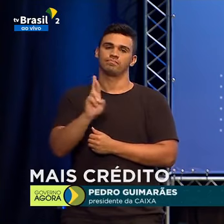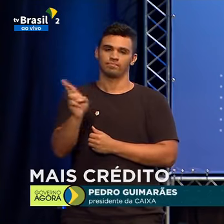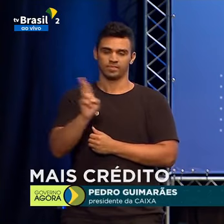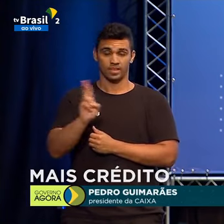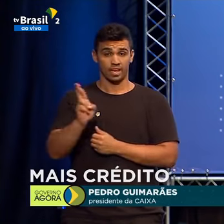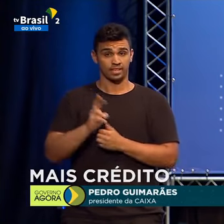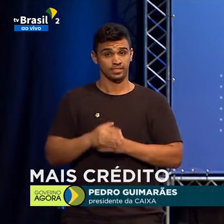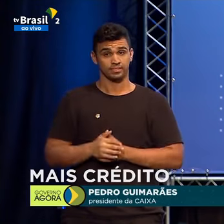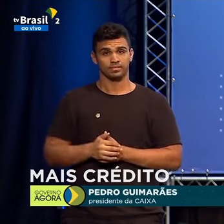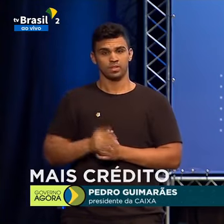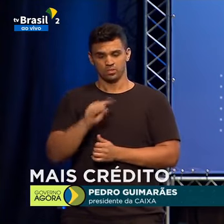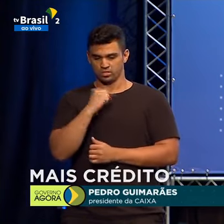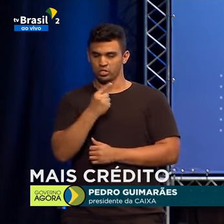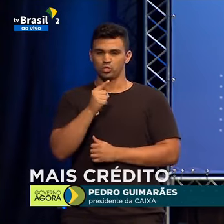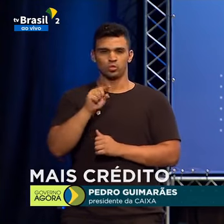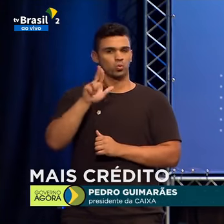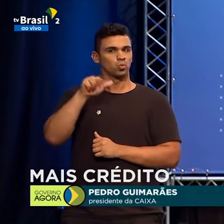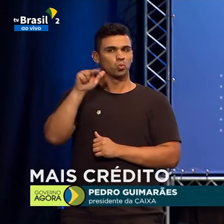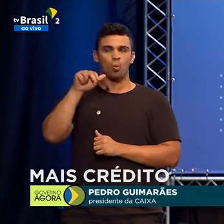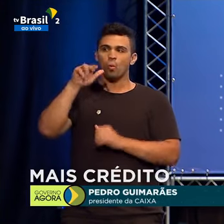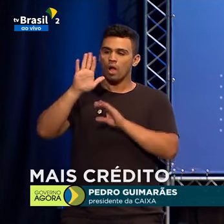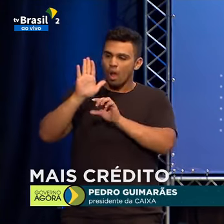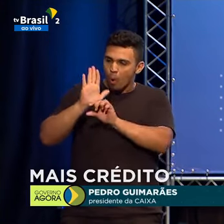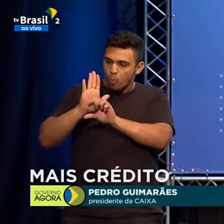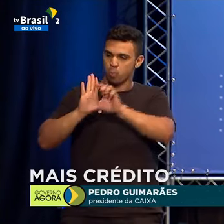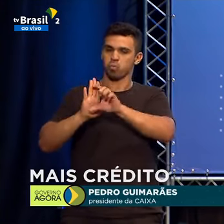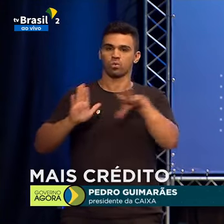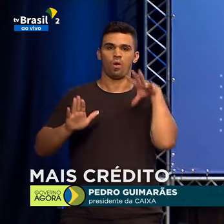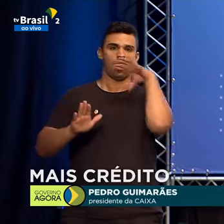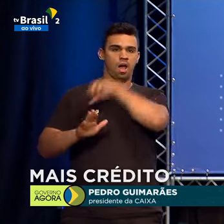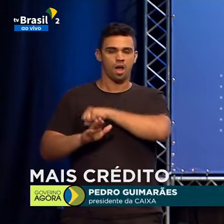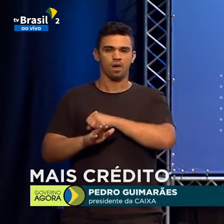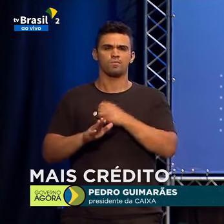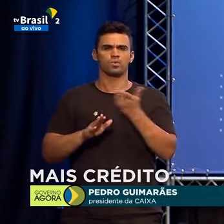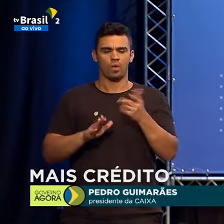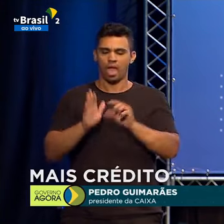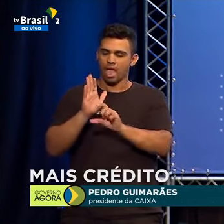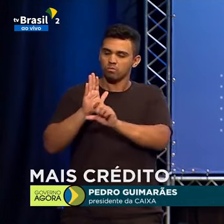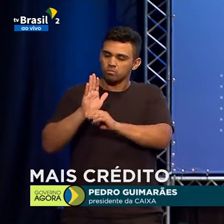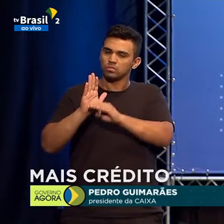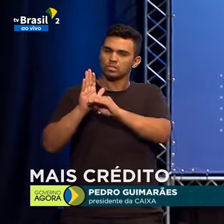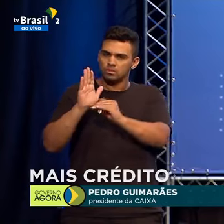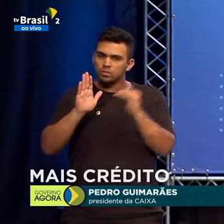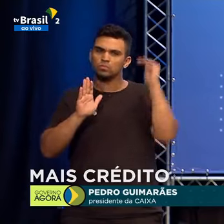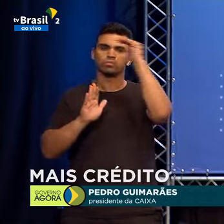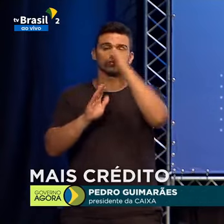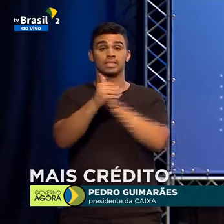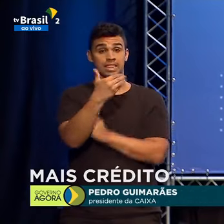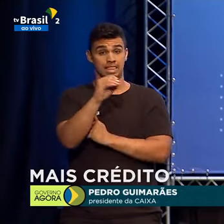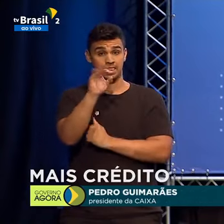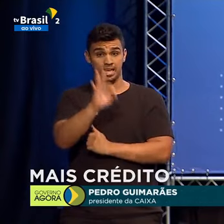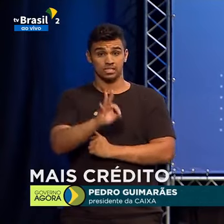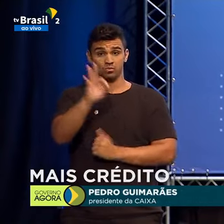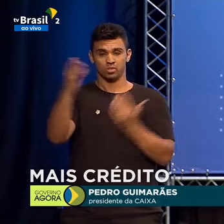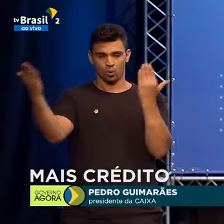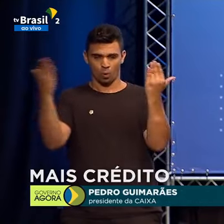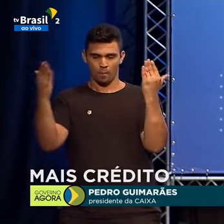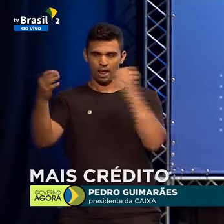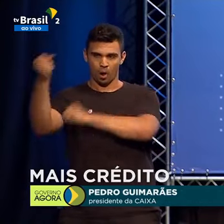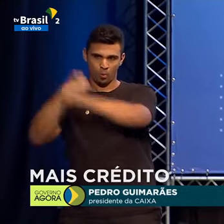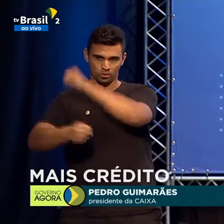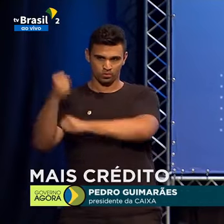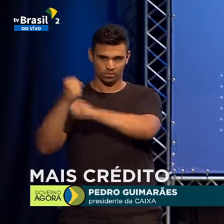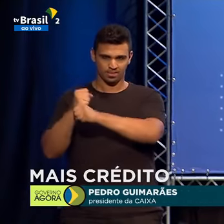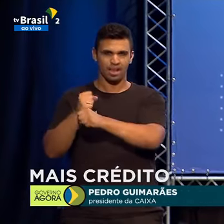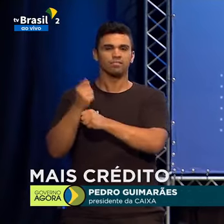Então, a gente nunca cresceu tanto, é um crescimento superior a 10% no ano passado, que já tinha sido um recorde histórico.